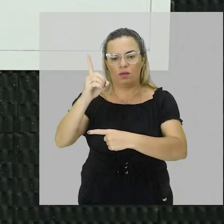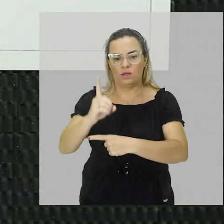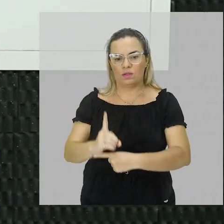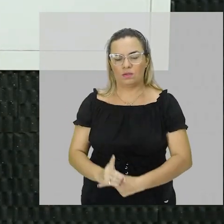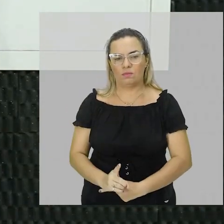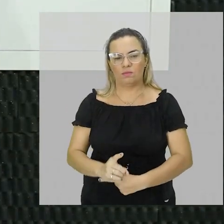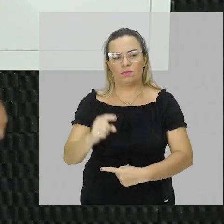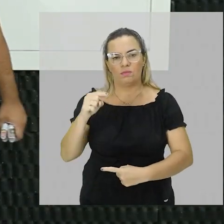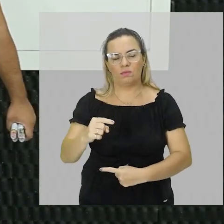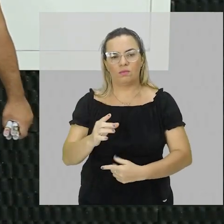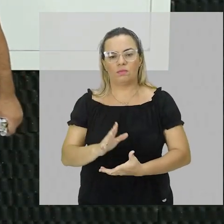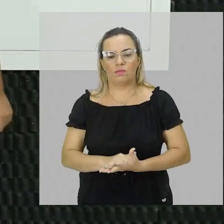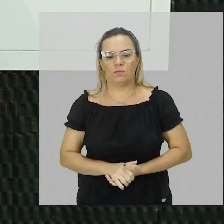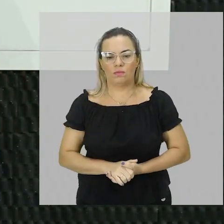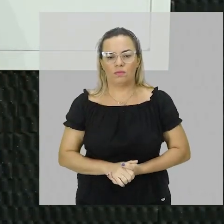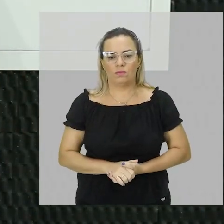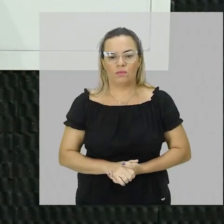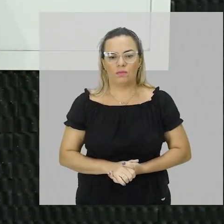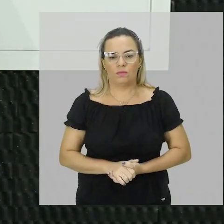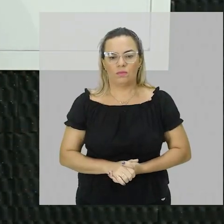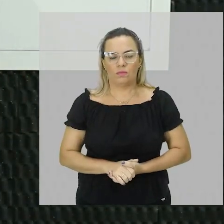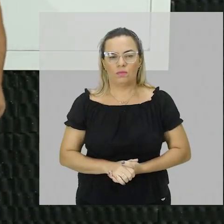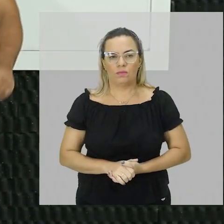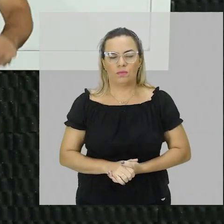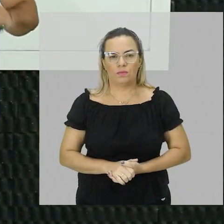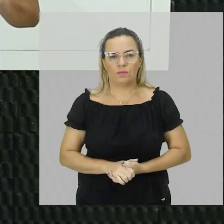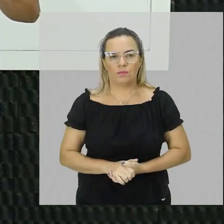Em relação à densidade.